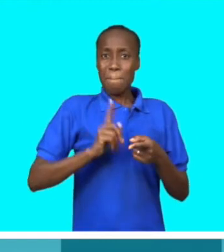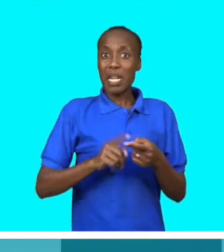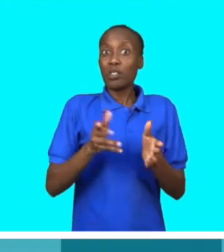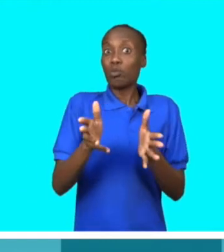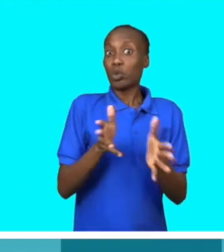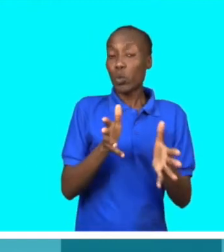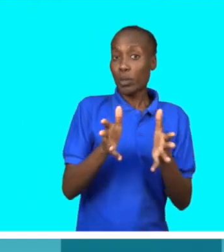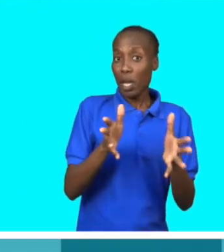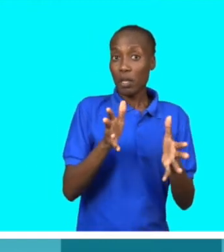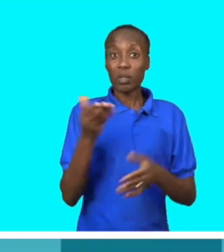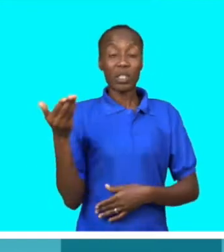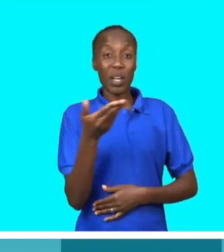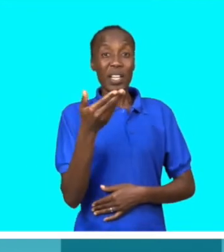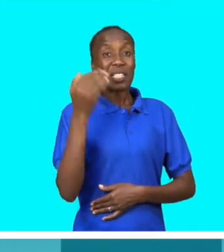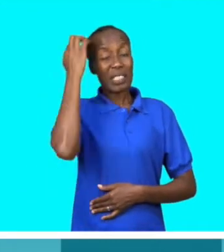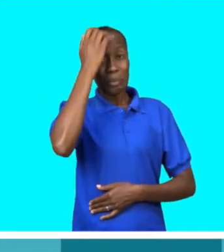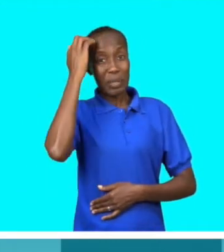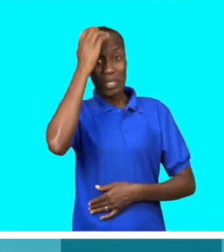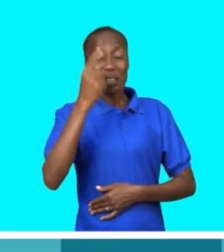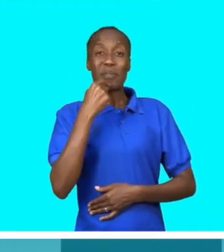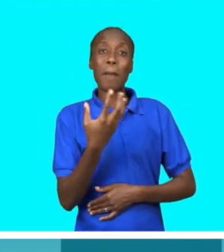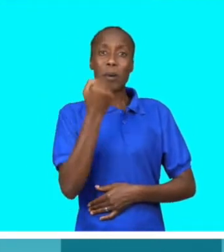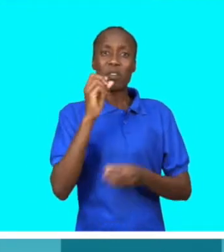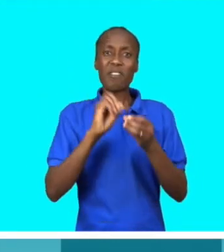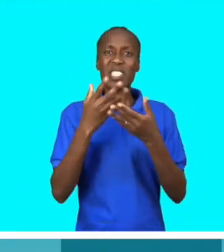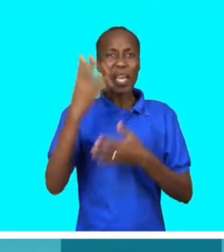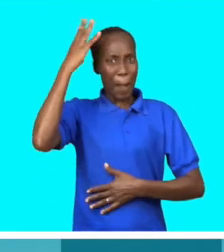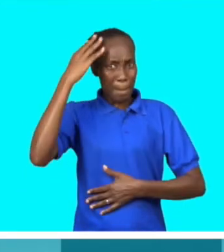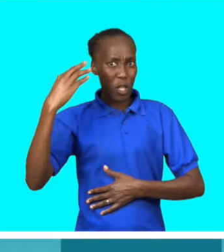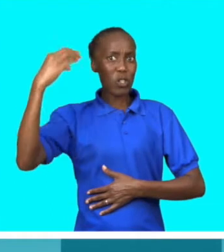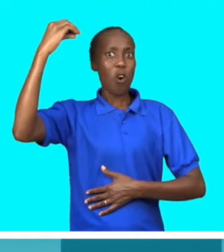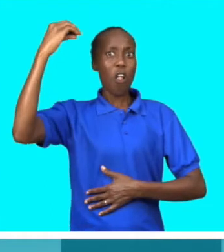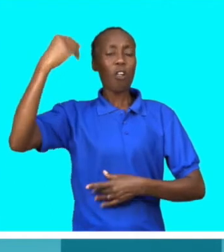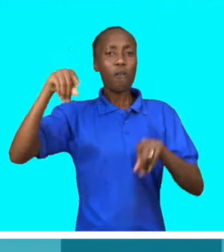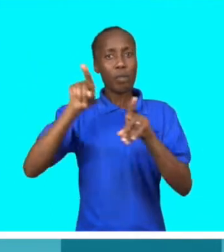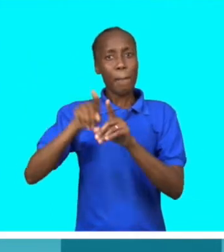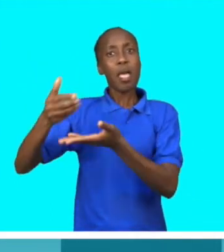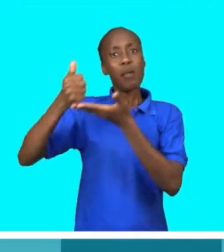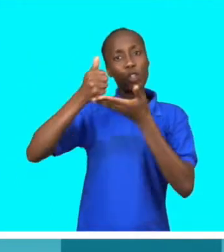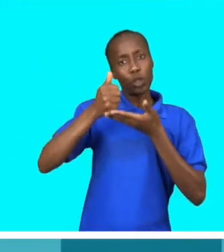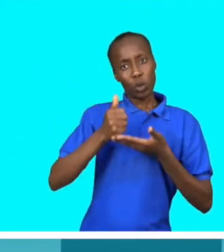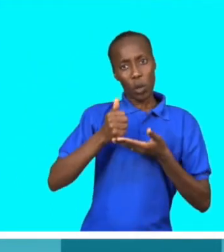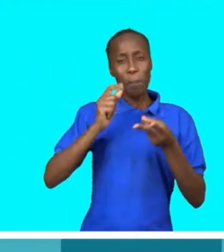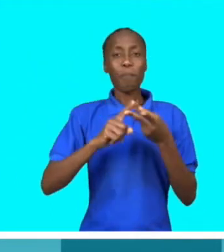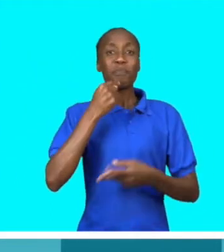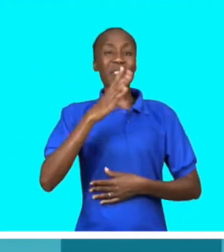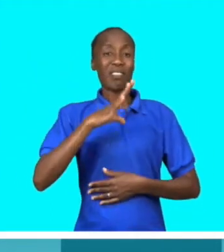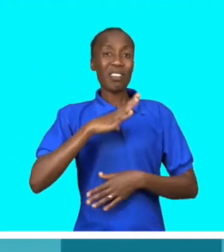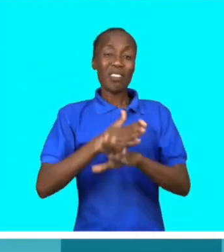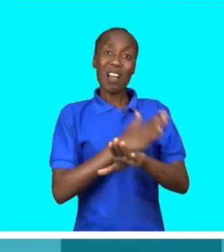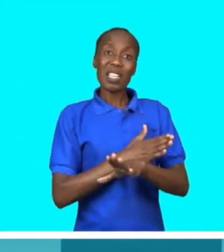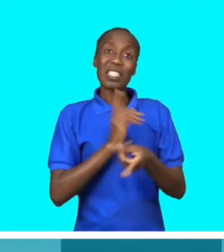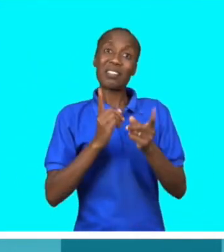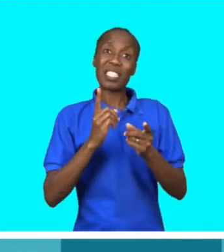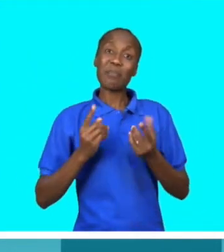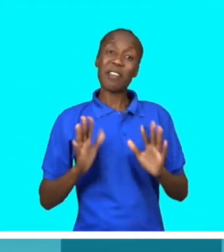eu precisava de mais cuidados, então acharam que aquilo podia, talvez, como tive acompanhamento de psicólogos e companhias, acharam que eu